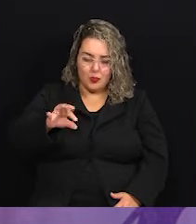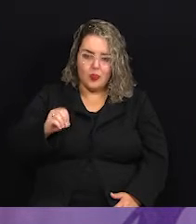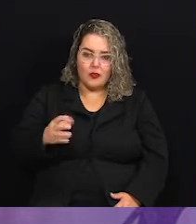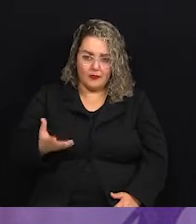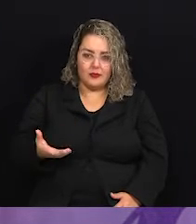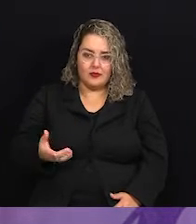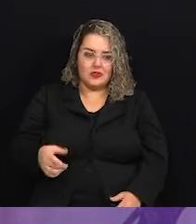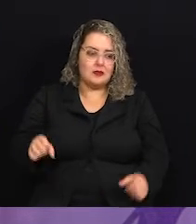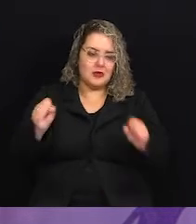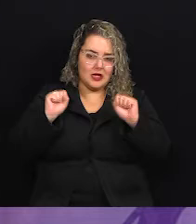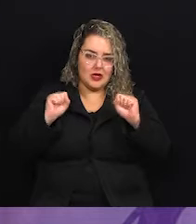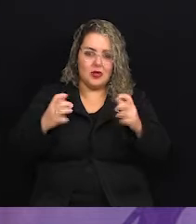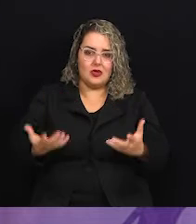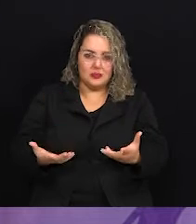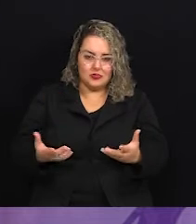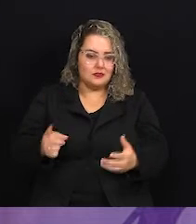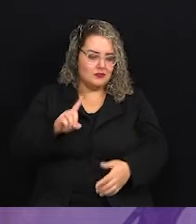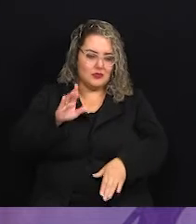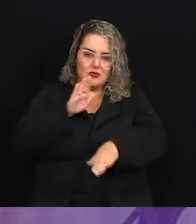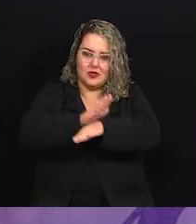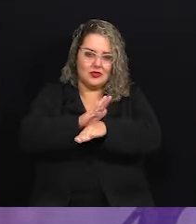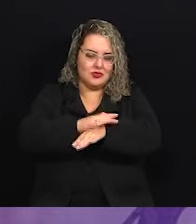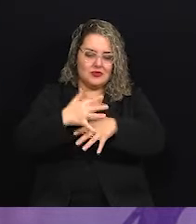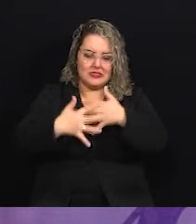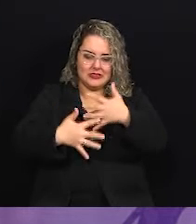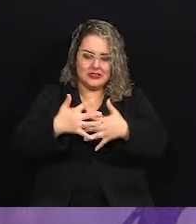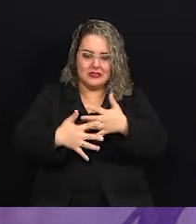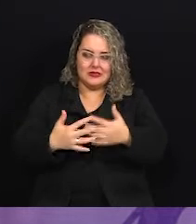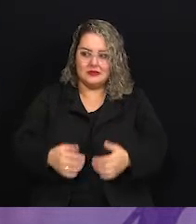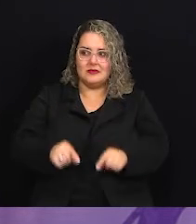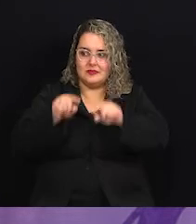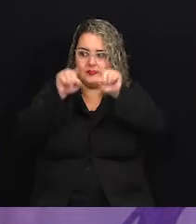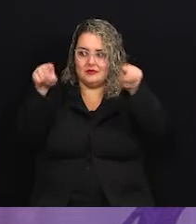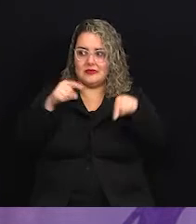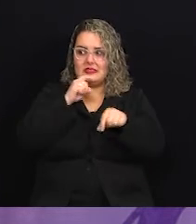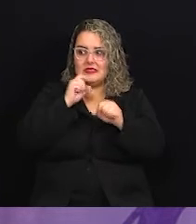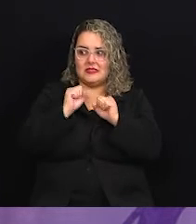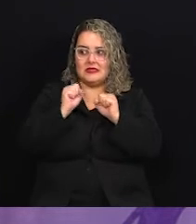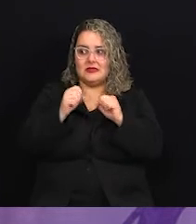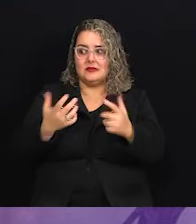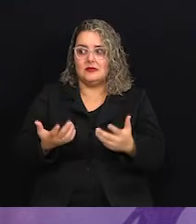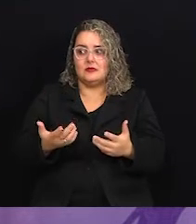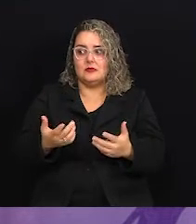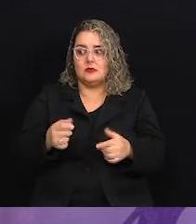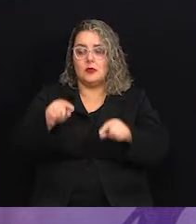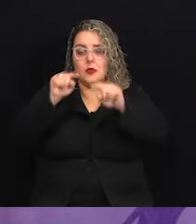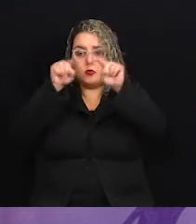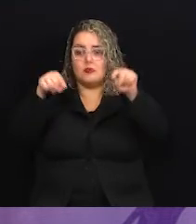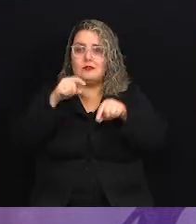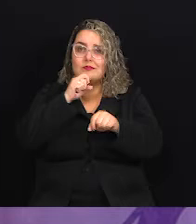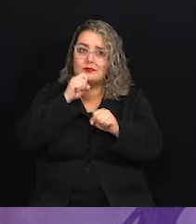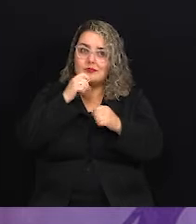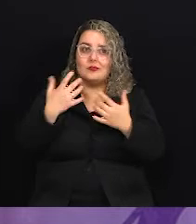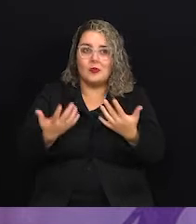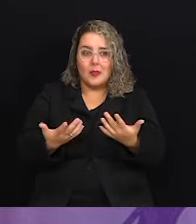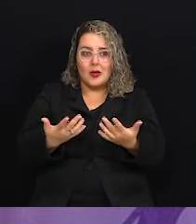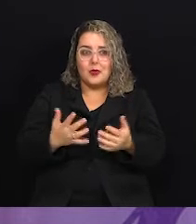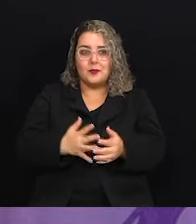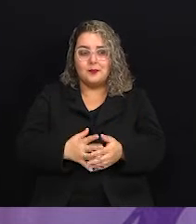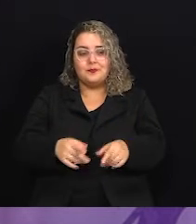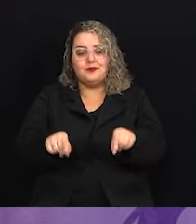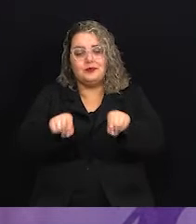o fungo que também gostam de umidade. Não ajuda e atrapalha. E o ar-condicionado? O